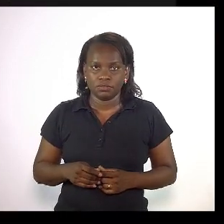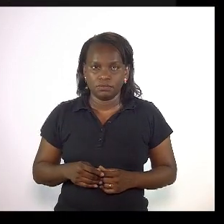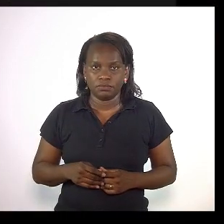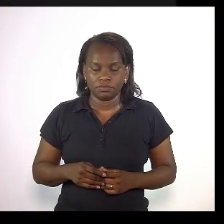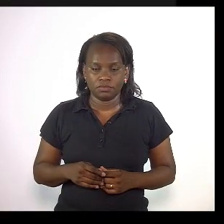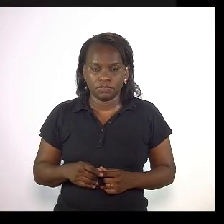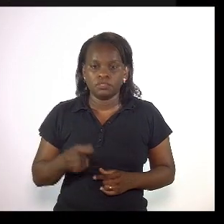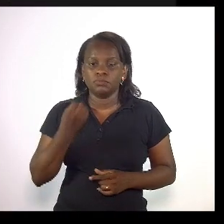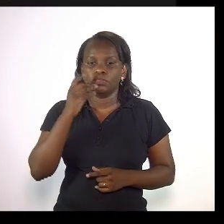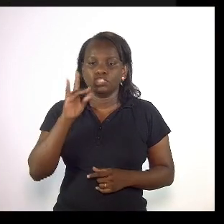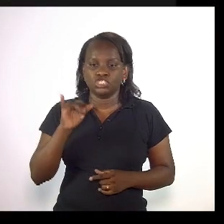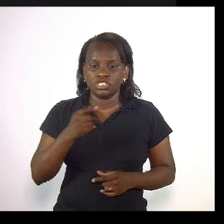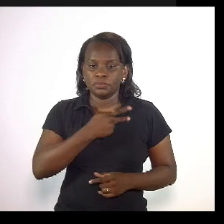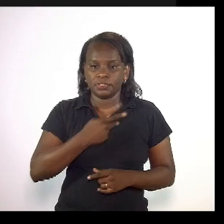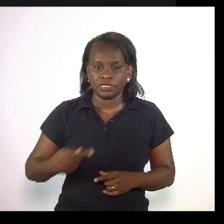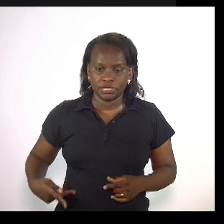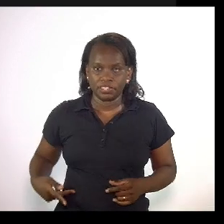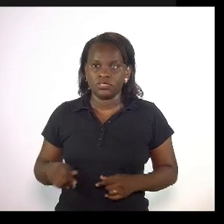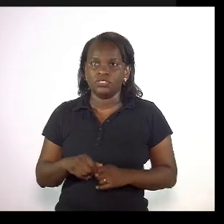Bom dia, presidente.